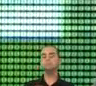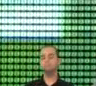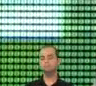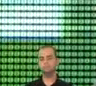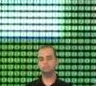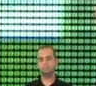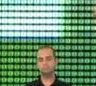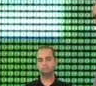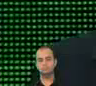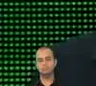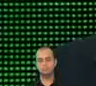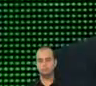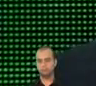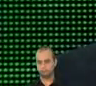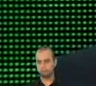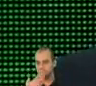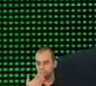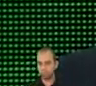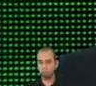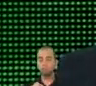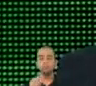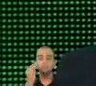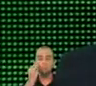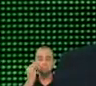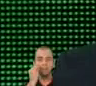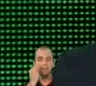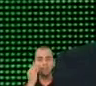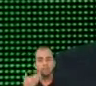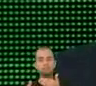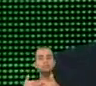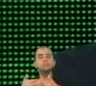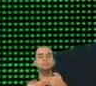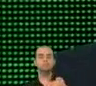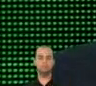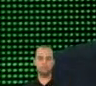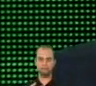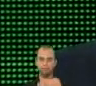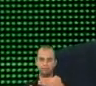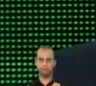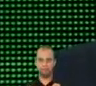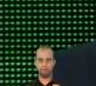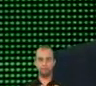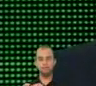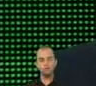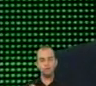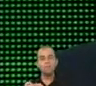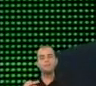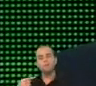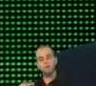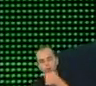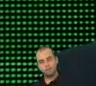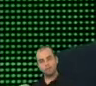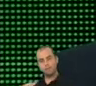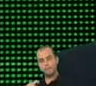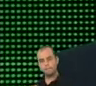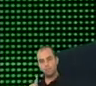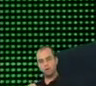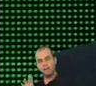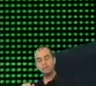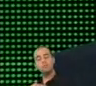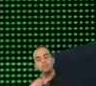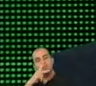anos como situação? Olha, a experiência que eu tive e que eu tenho tido ao longo de toda a minha vida, Marina, que começou